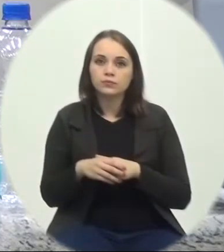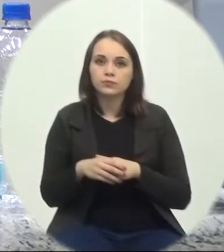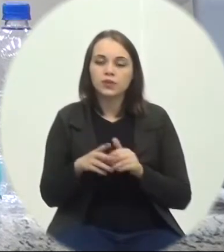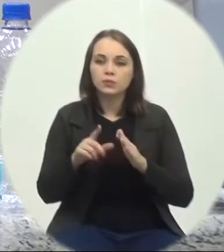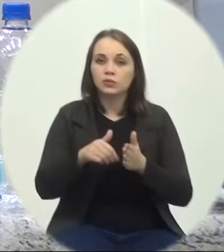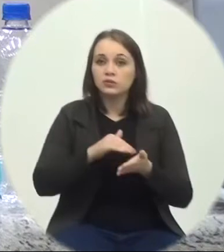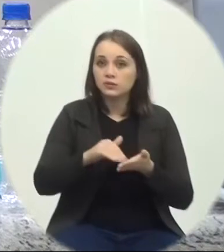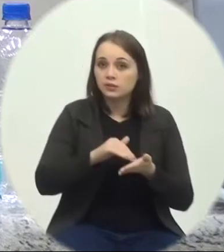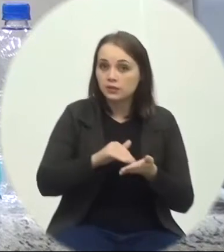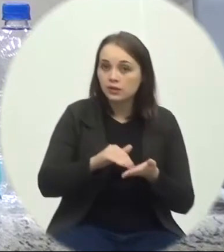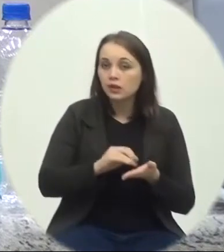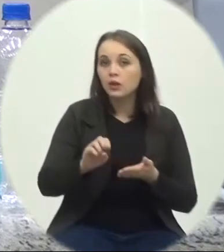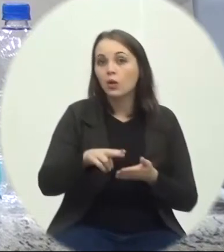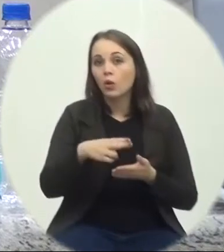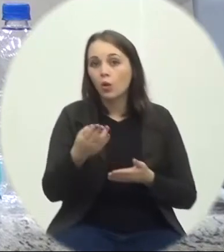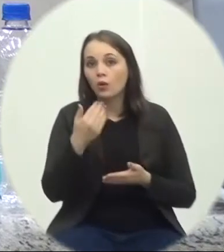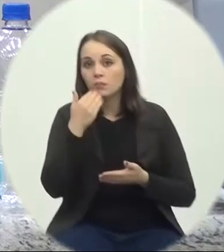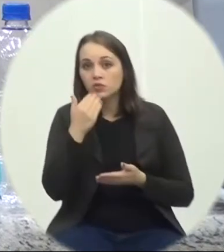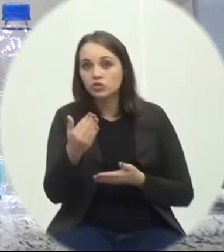alunos Em questão